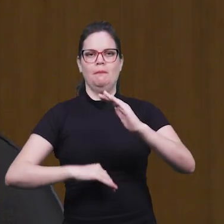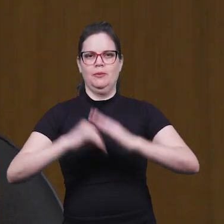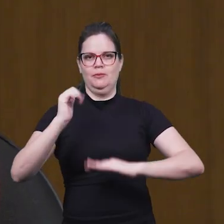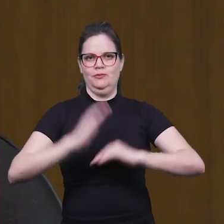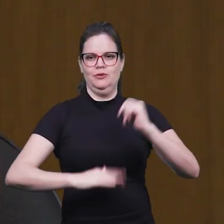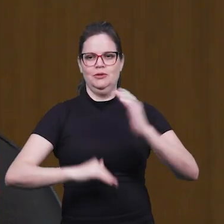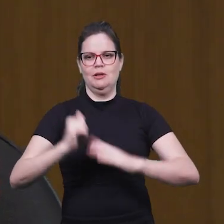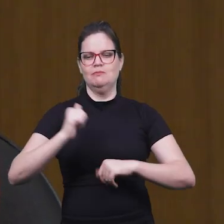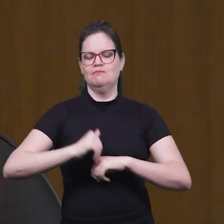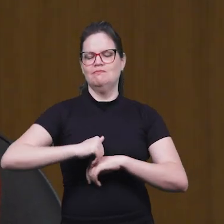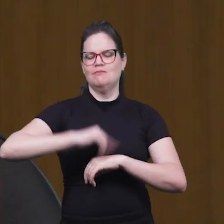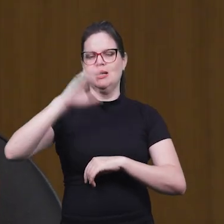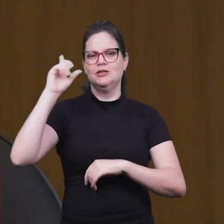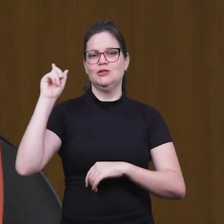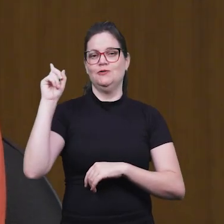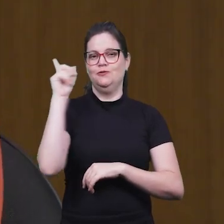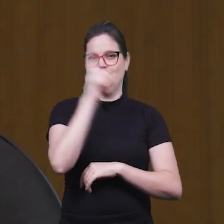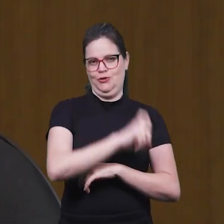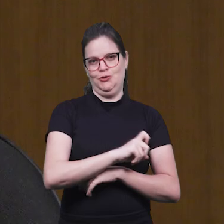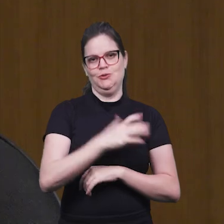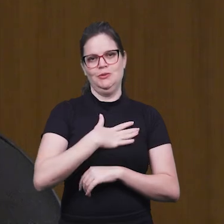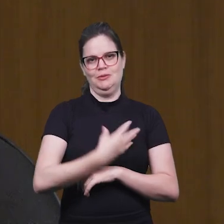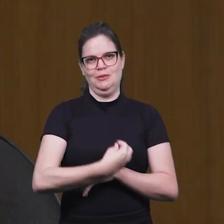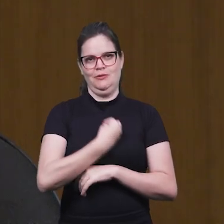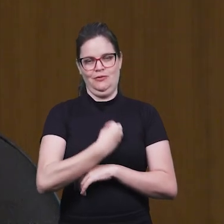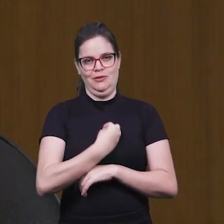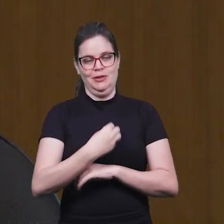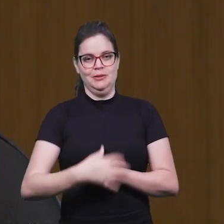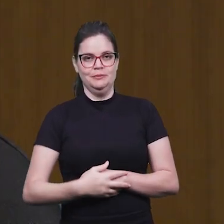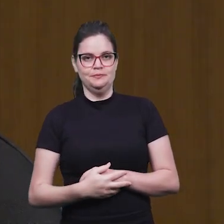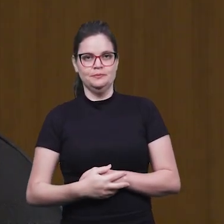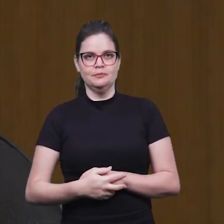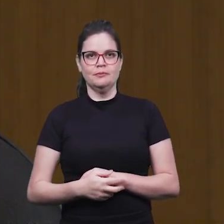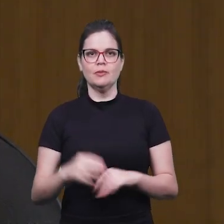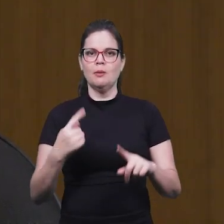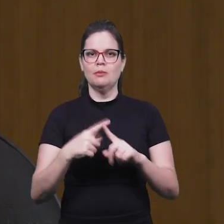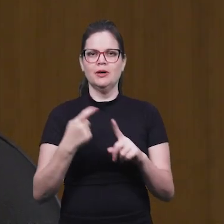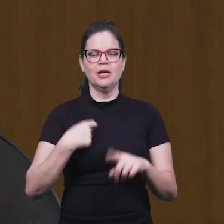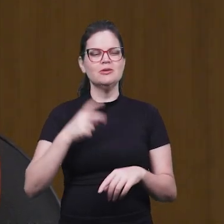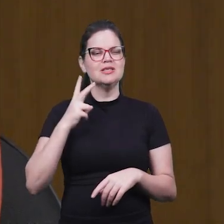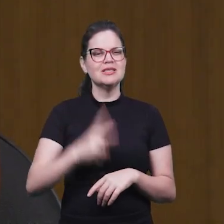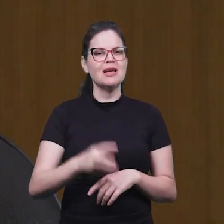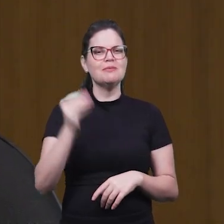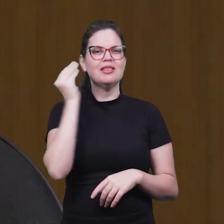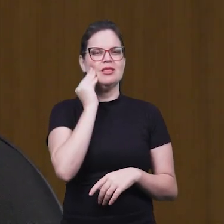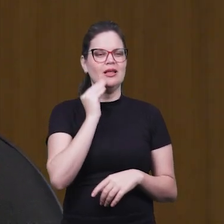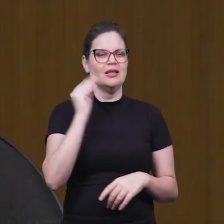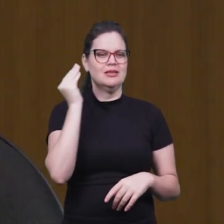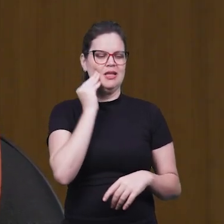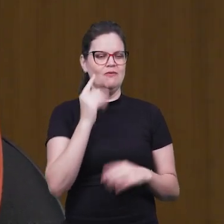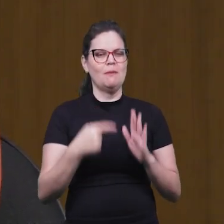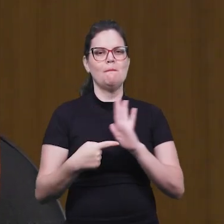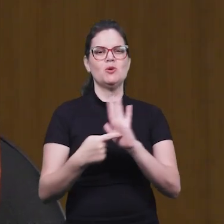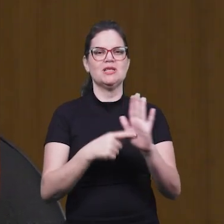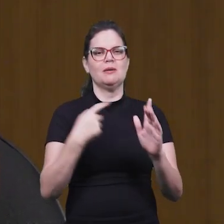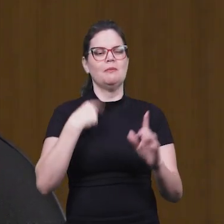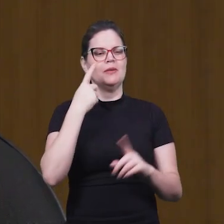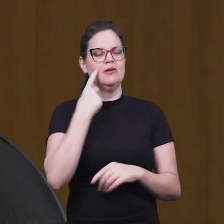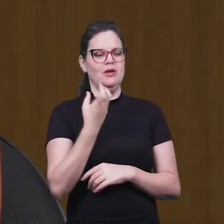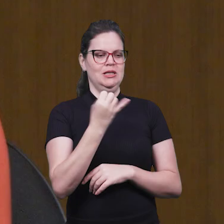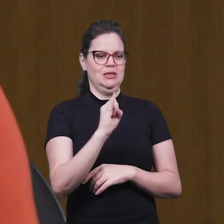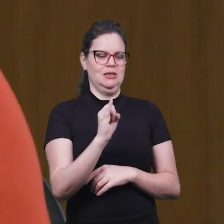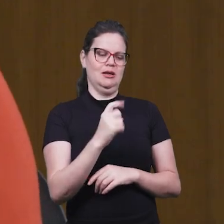vida. Porque eu fazia aqueles testes vocacional e dizia que eu tinha tendências para